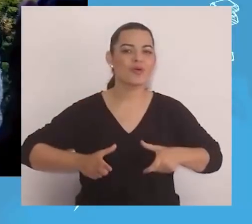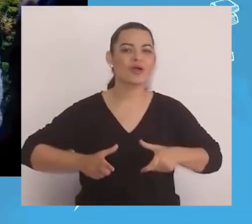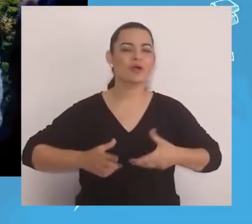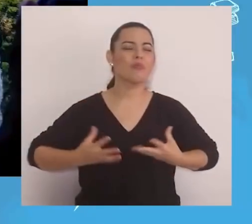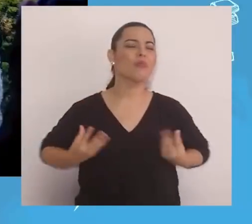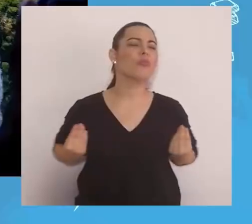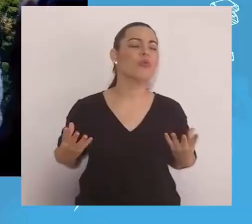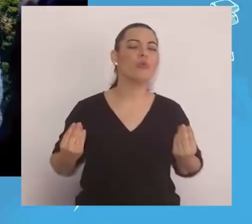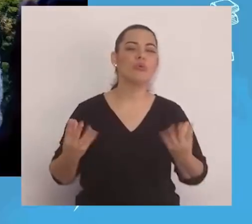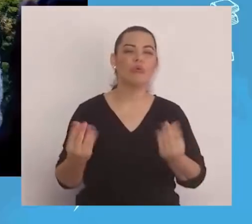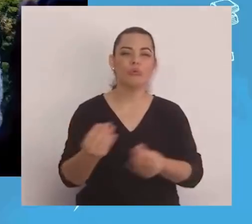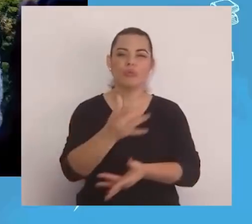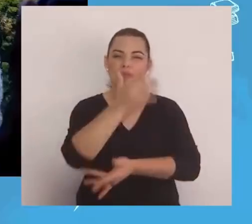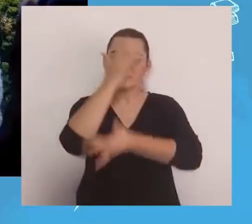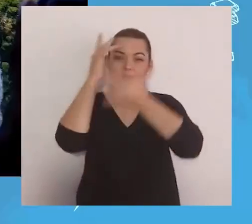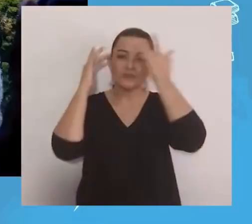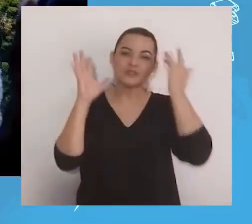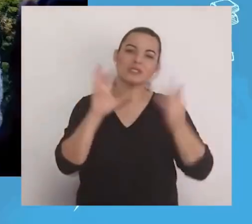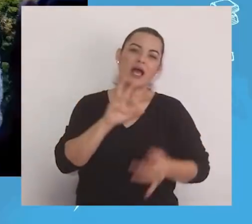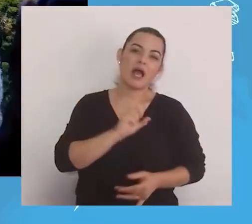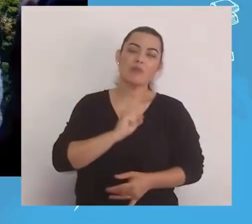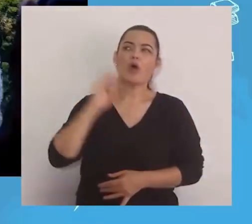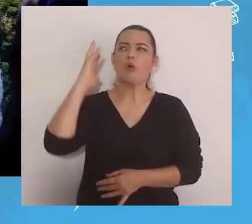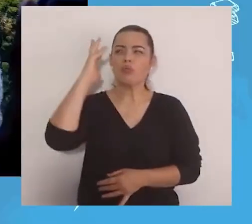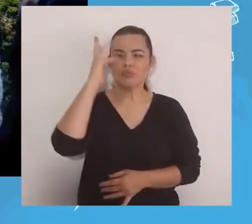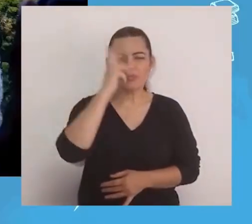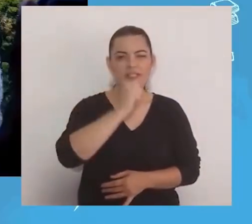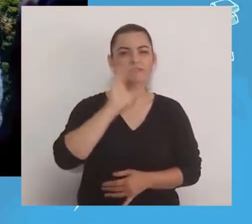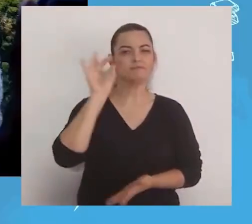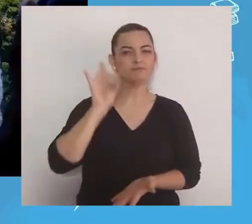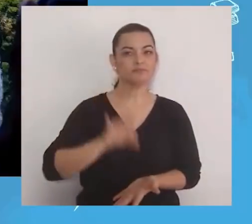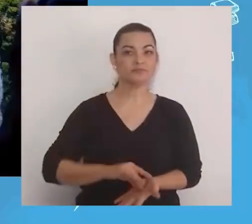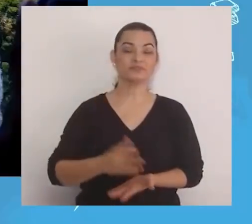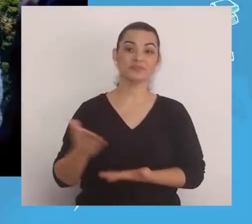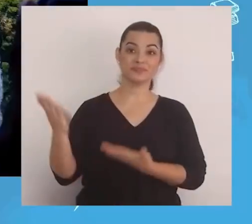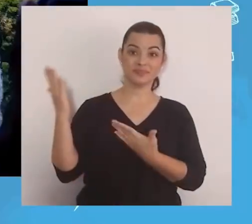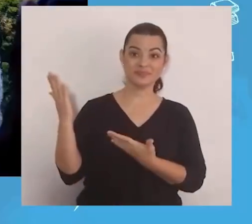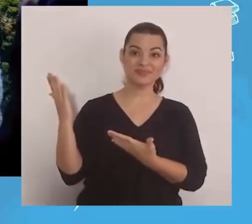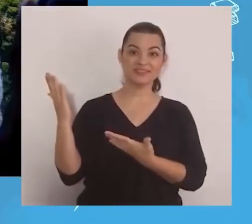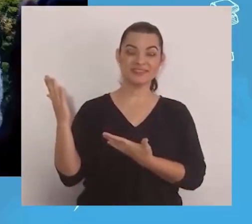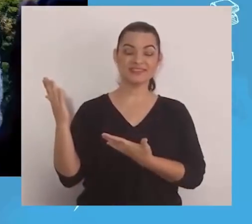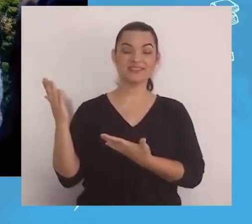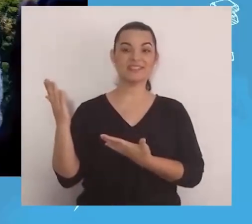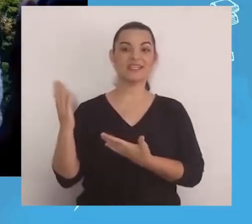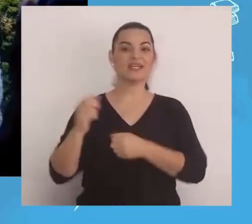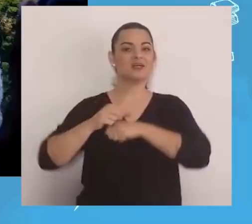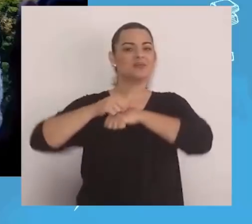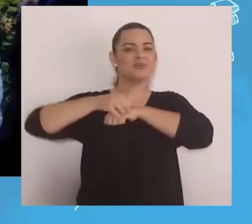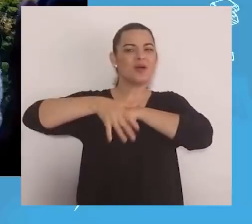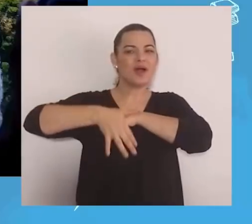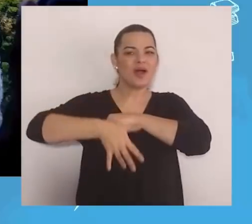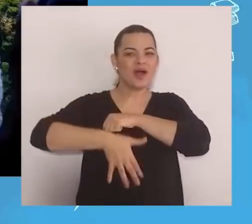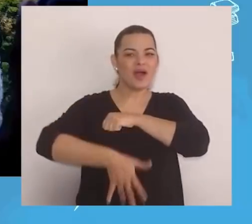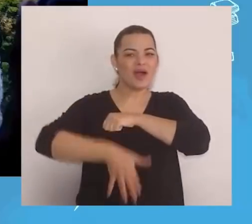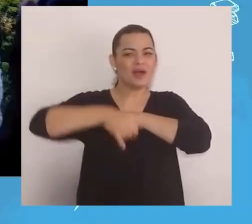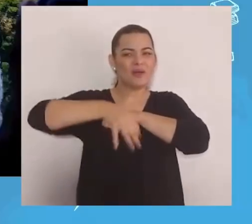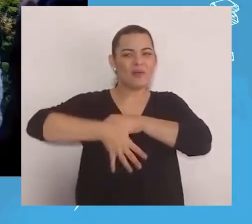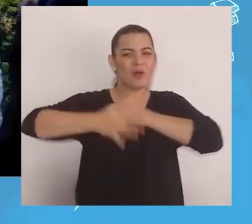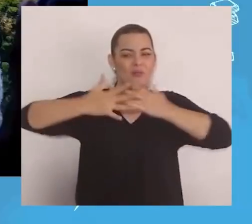te falar, e que, além disso, não são apenas um ponto turístico, são